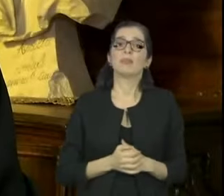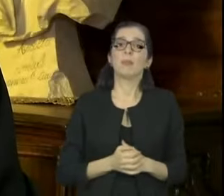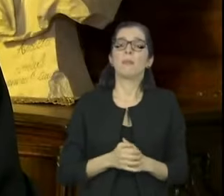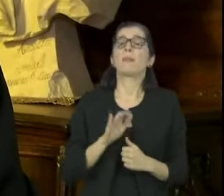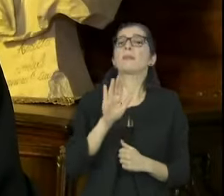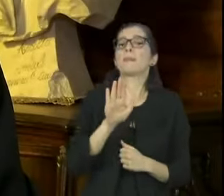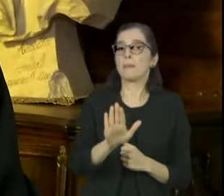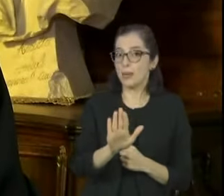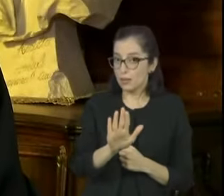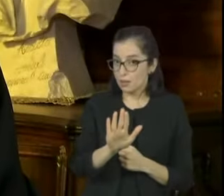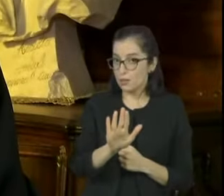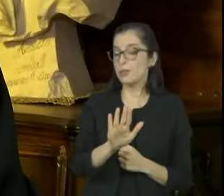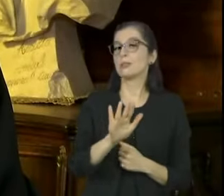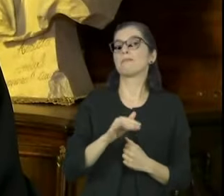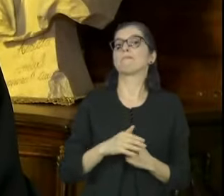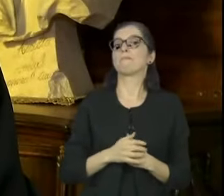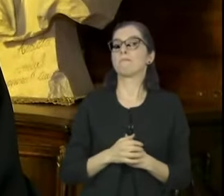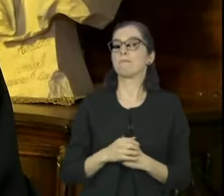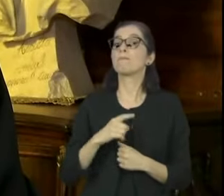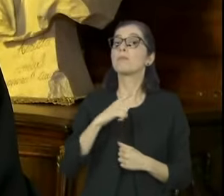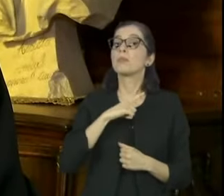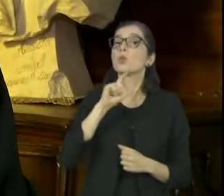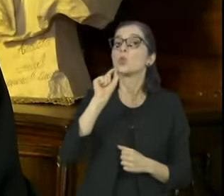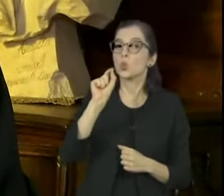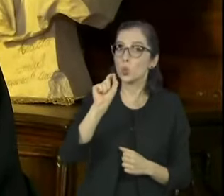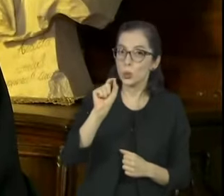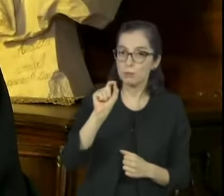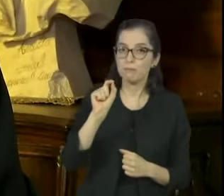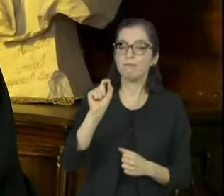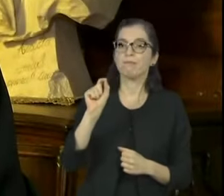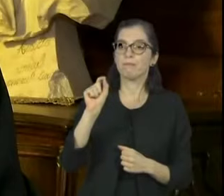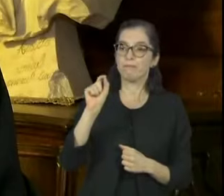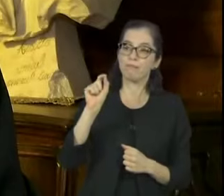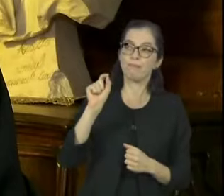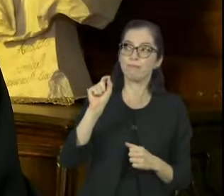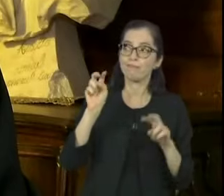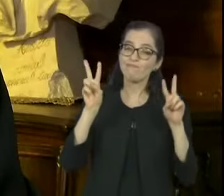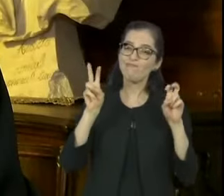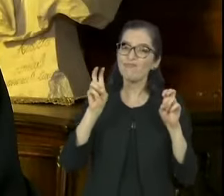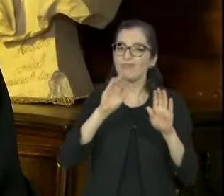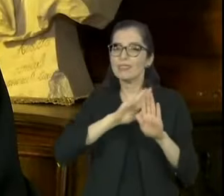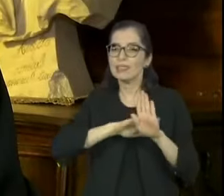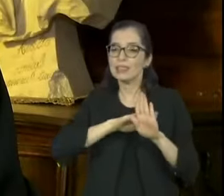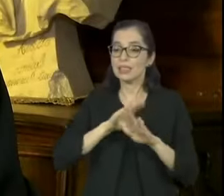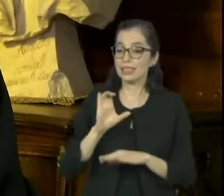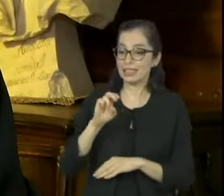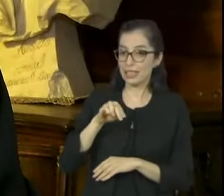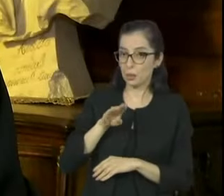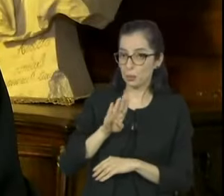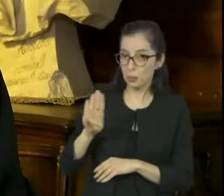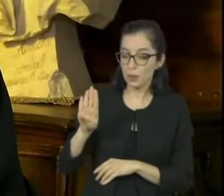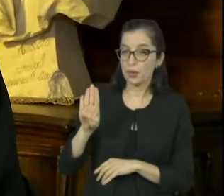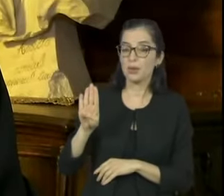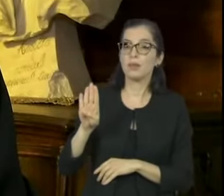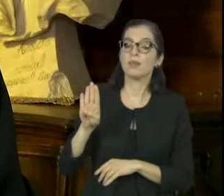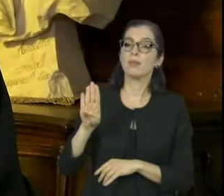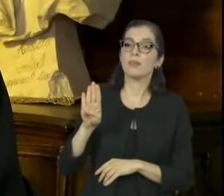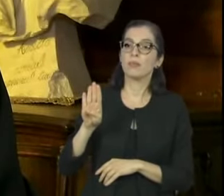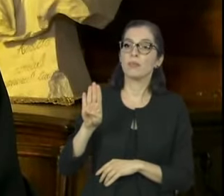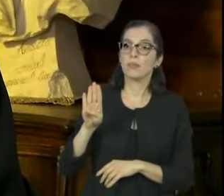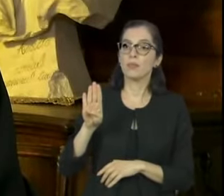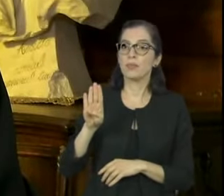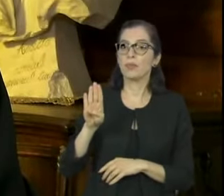existe existe sim e relação a CNBB uma campanha que